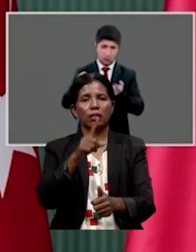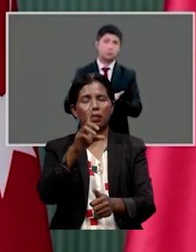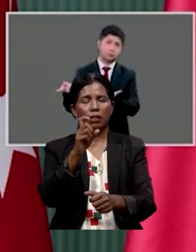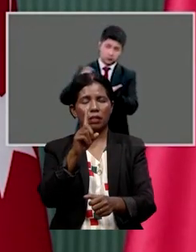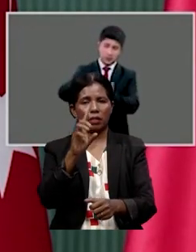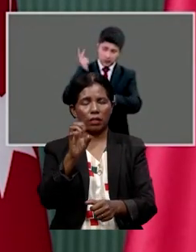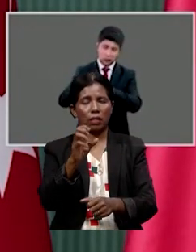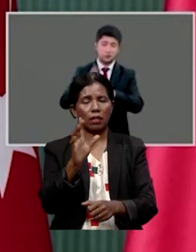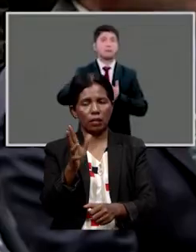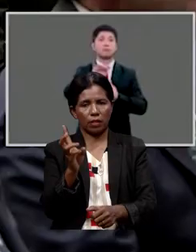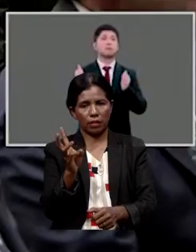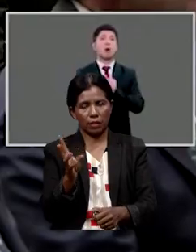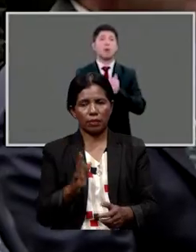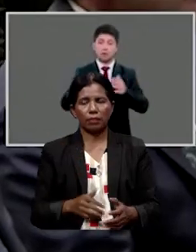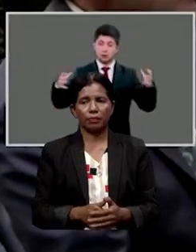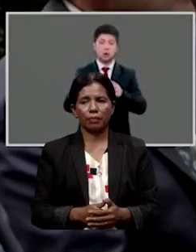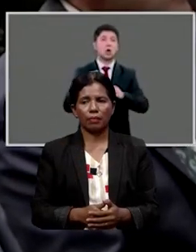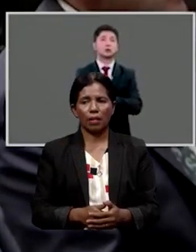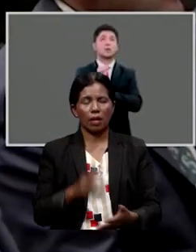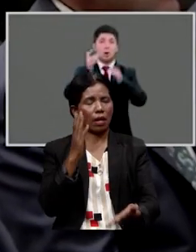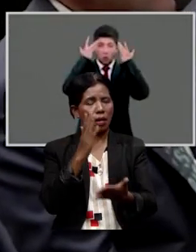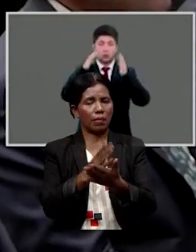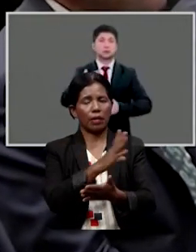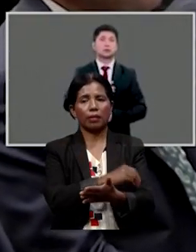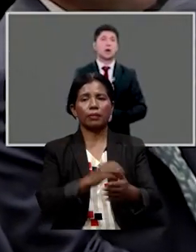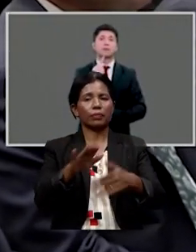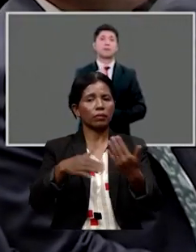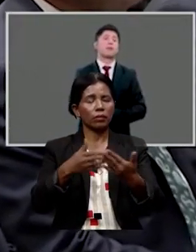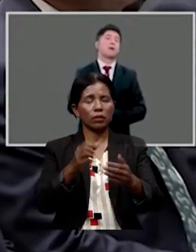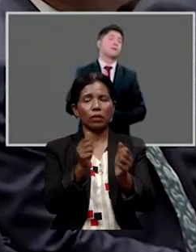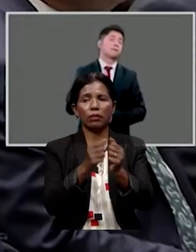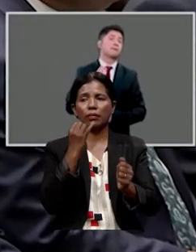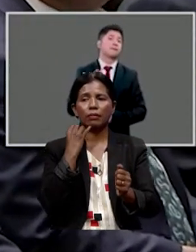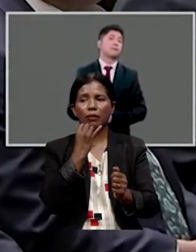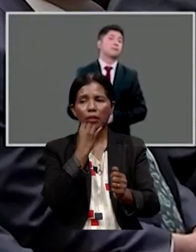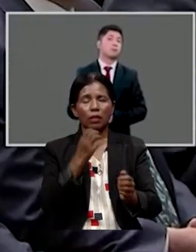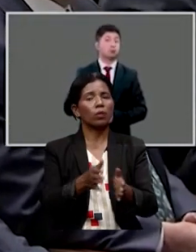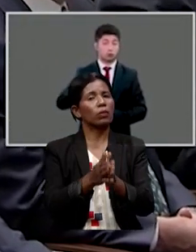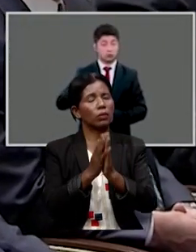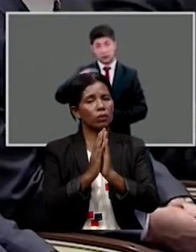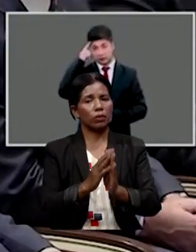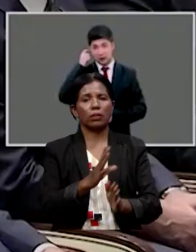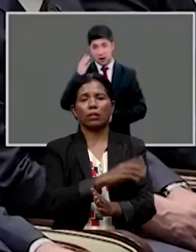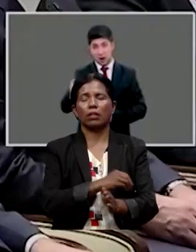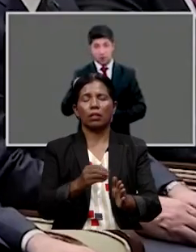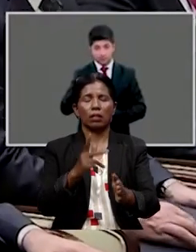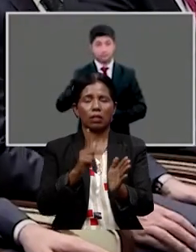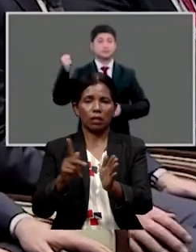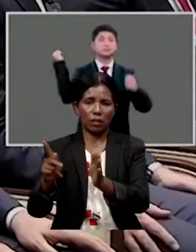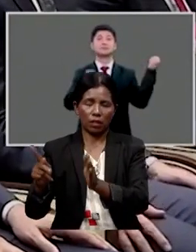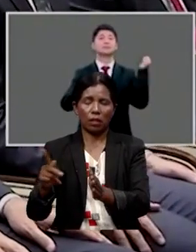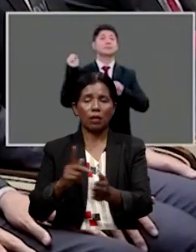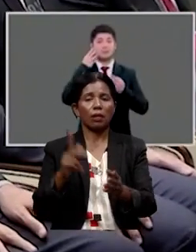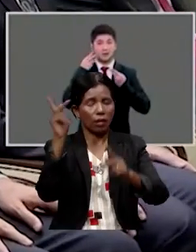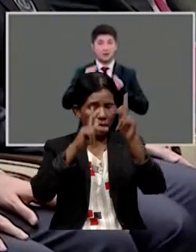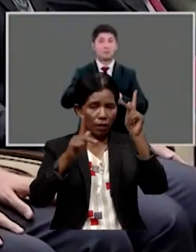Manolo. Turquia rapara una comércio roto-roto com Israel no russo aplica processo caso genocídio a